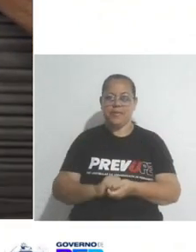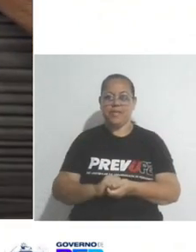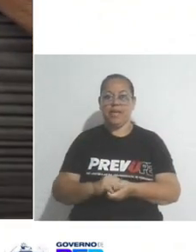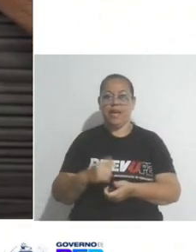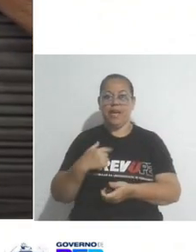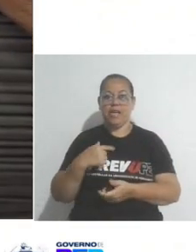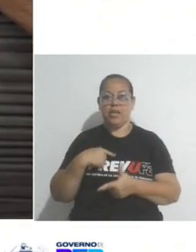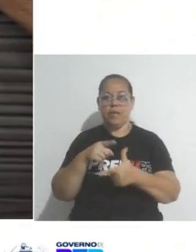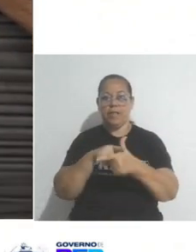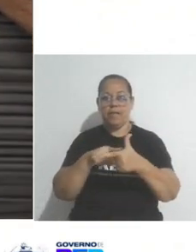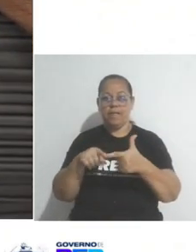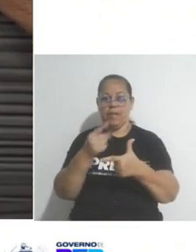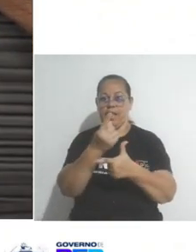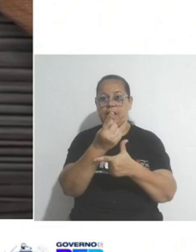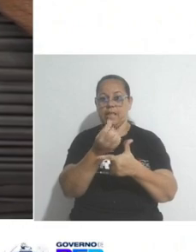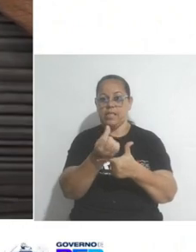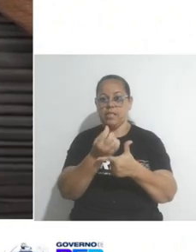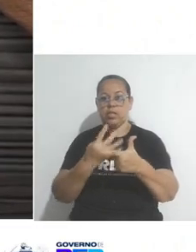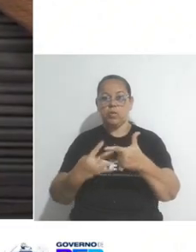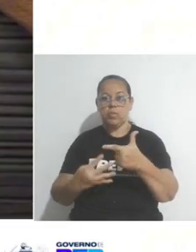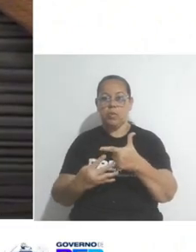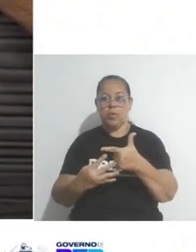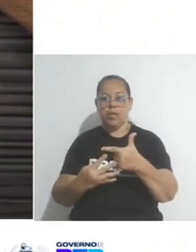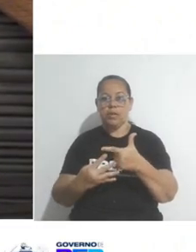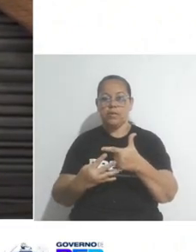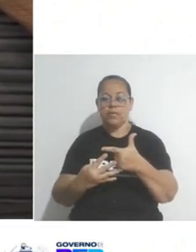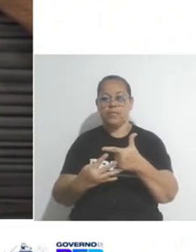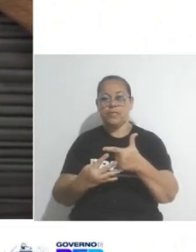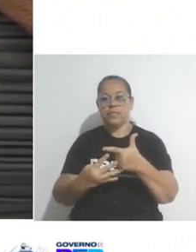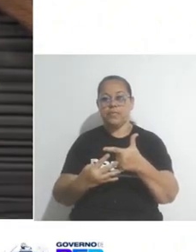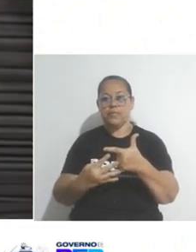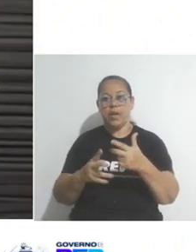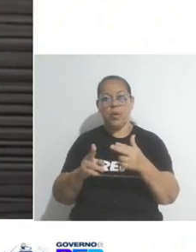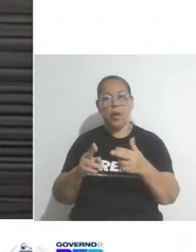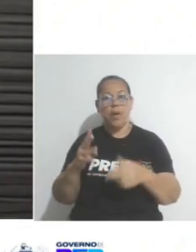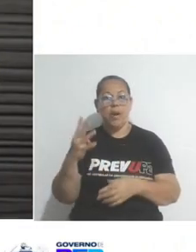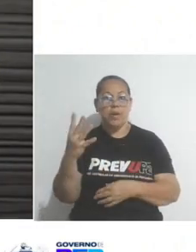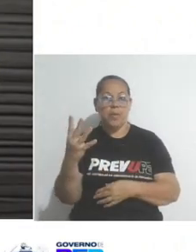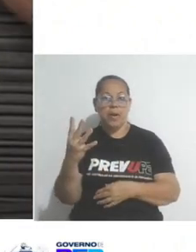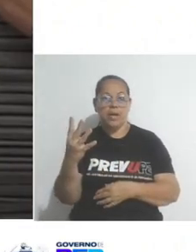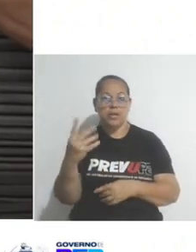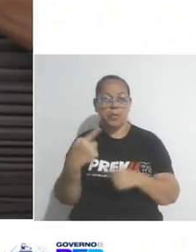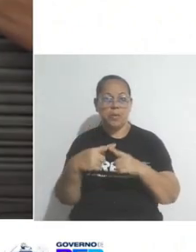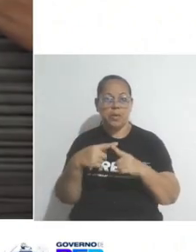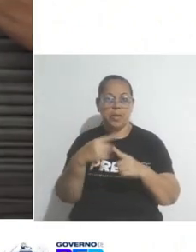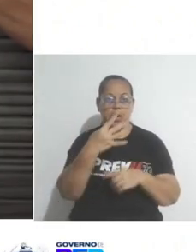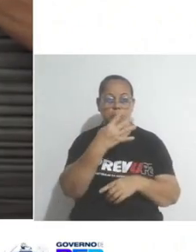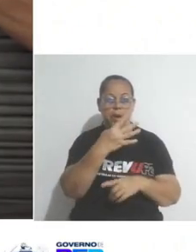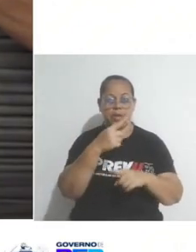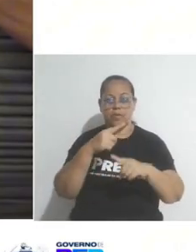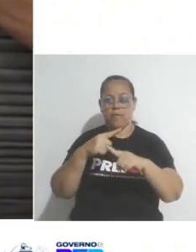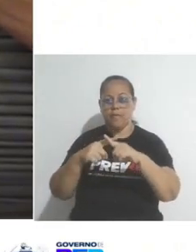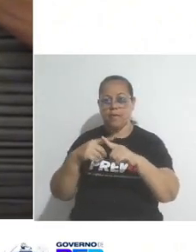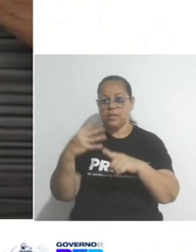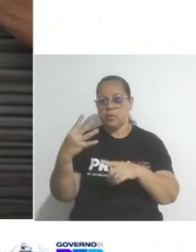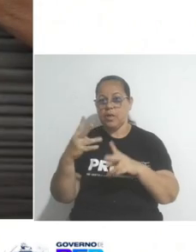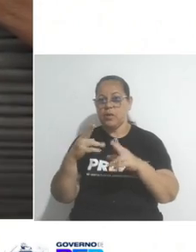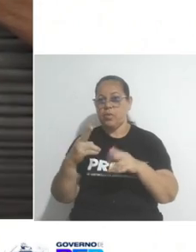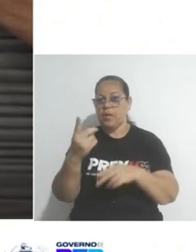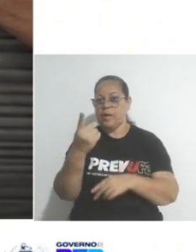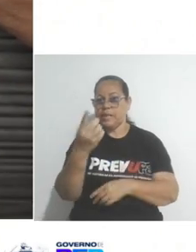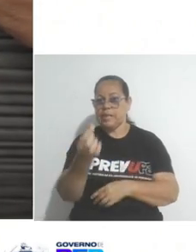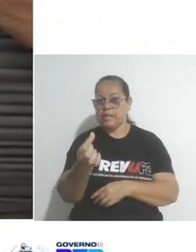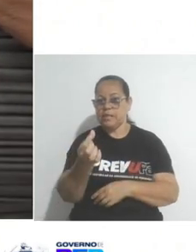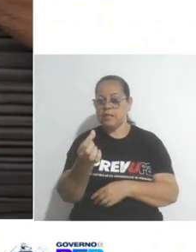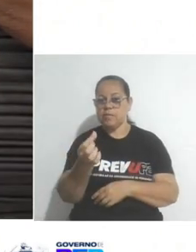divido dezesseis por quatro dezesseis dividido por quatro é igual a quatro quatro vezes quatro é dezesseis isso quer dizer que